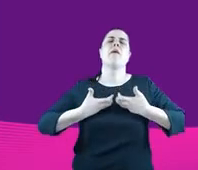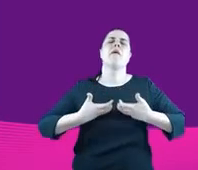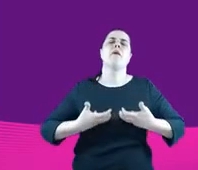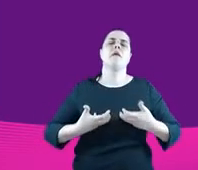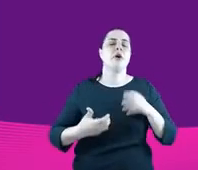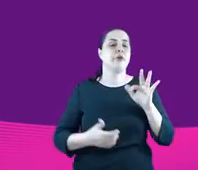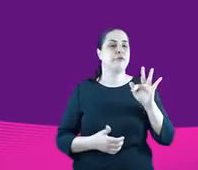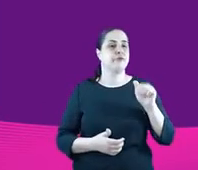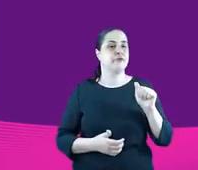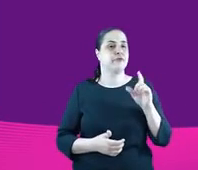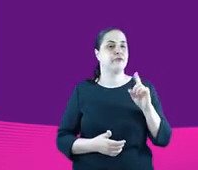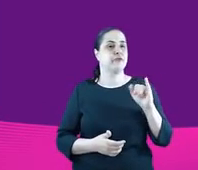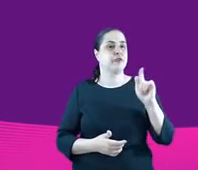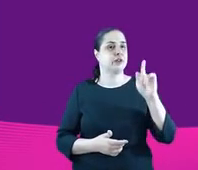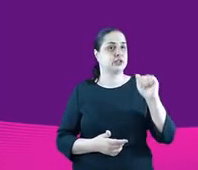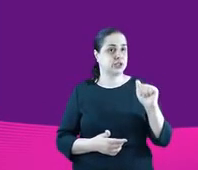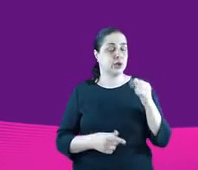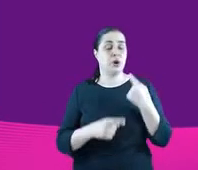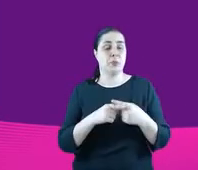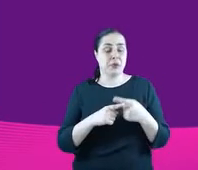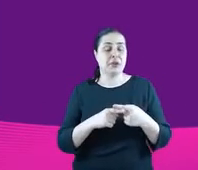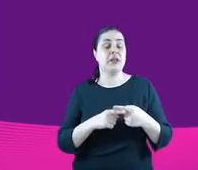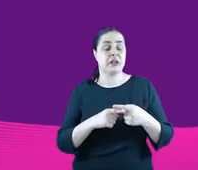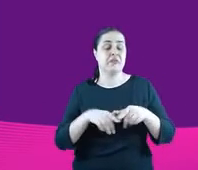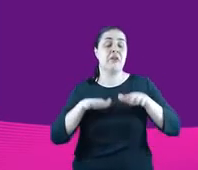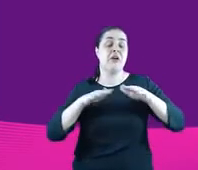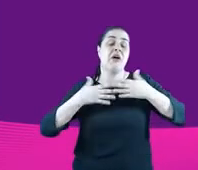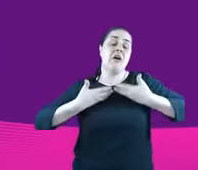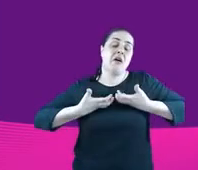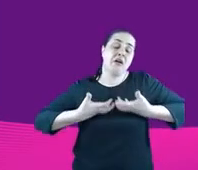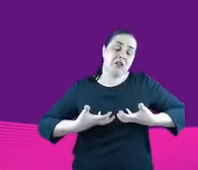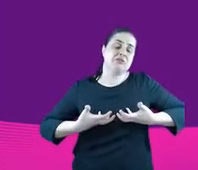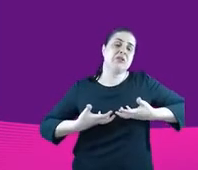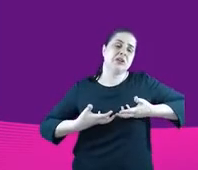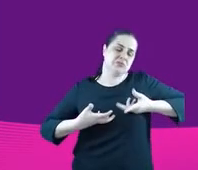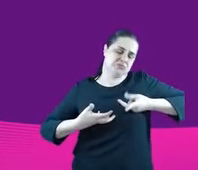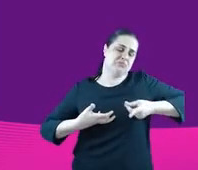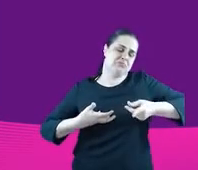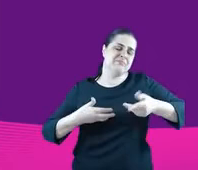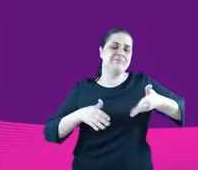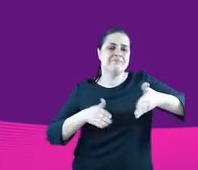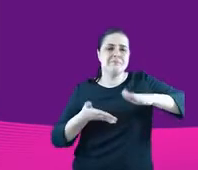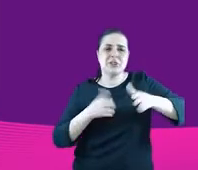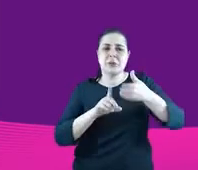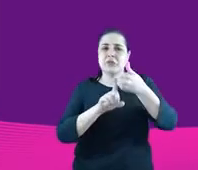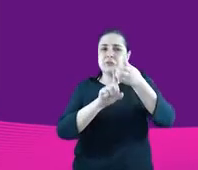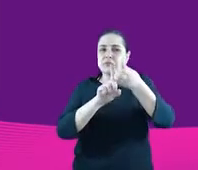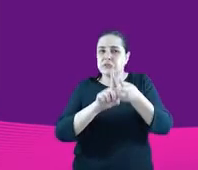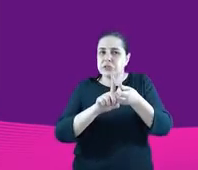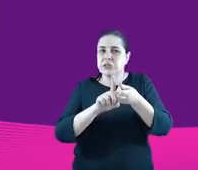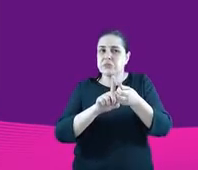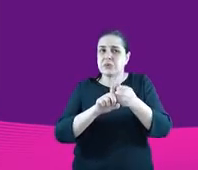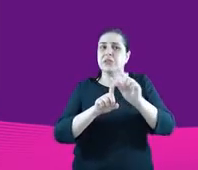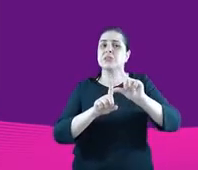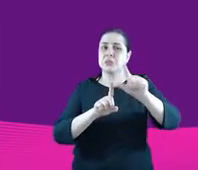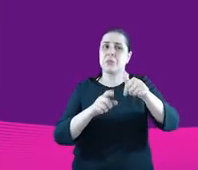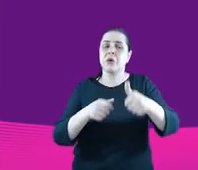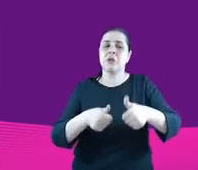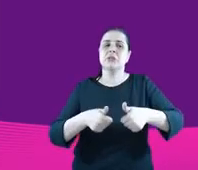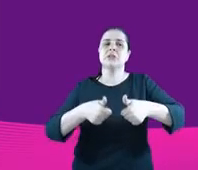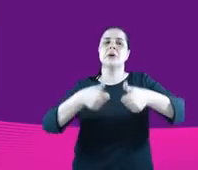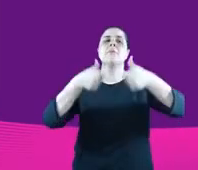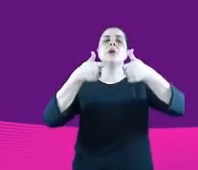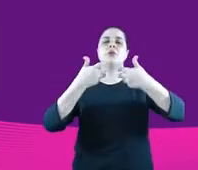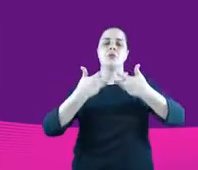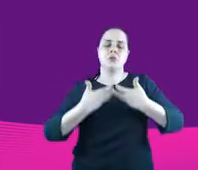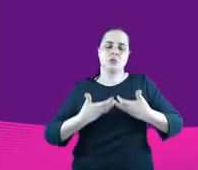fadiga permanece por 6 meses, depois, em geral, ela melhora, mas ela pode permanecer até em